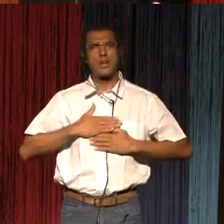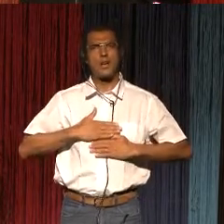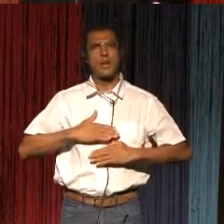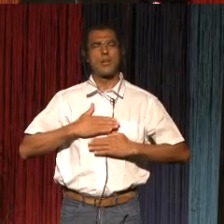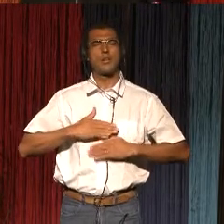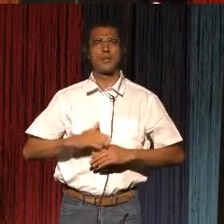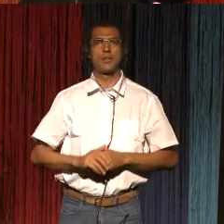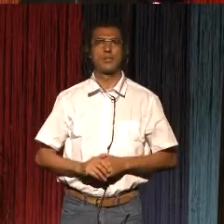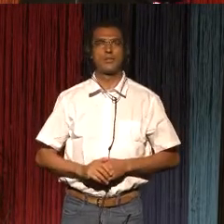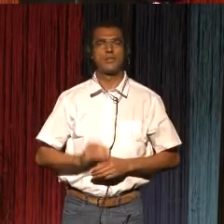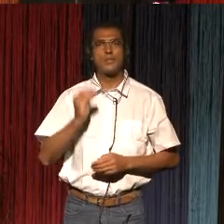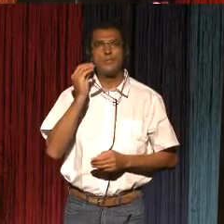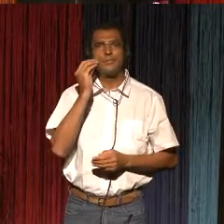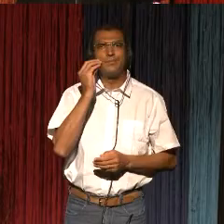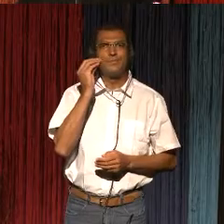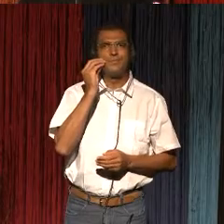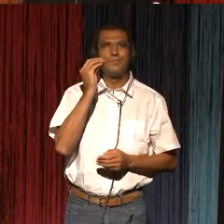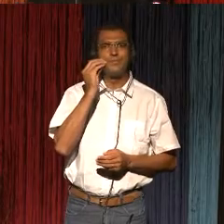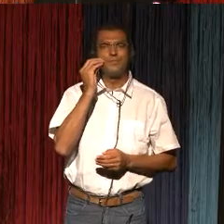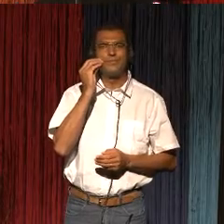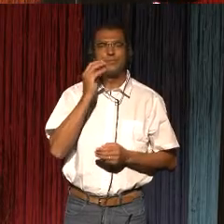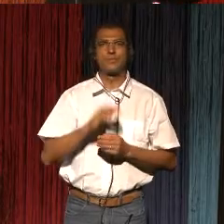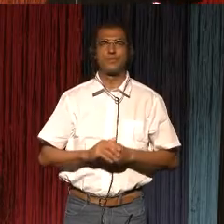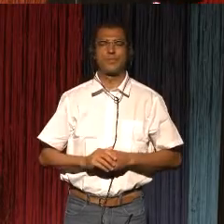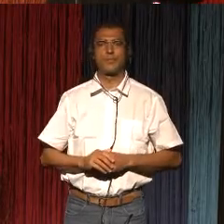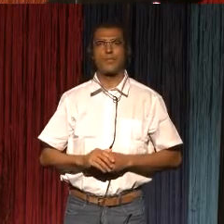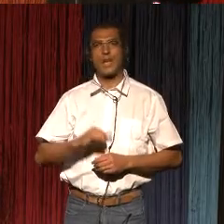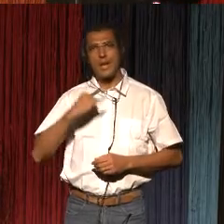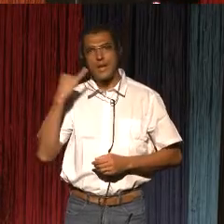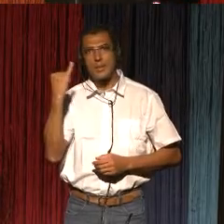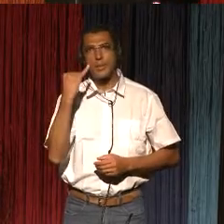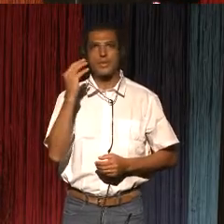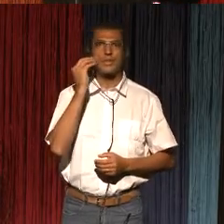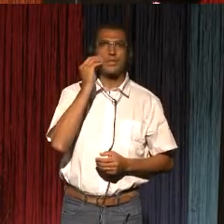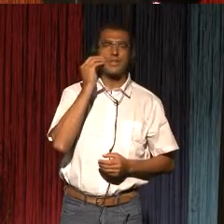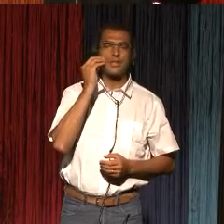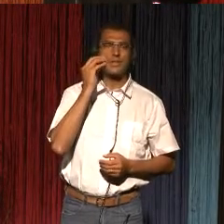é muito melhor motivador do que o medo ou a ansiedade.